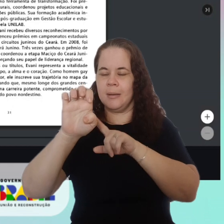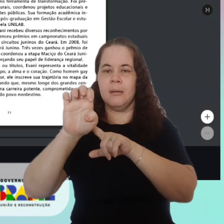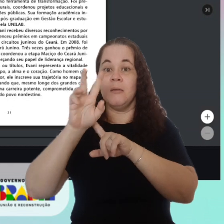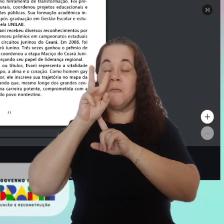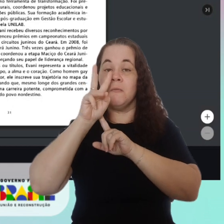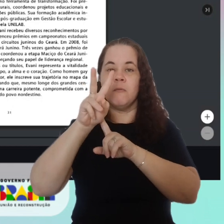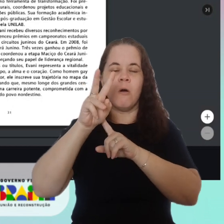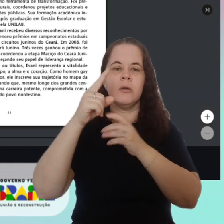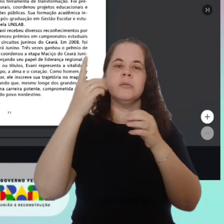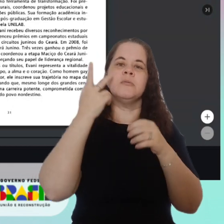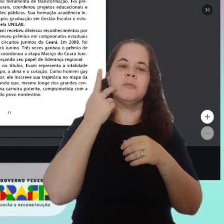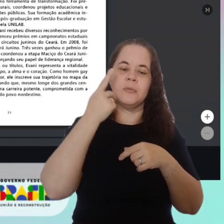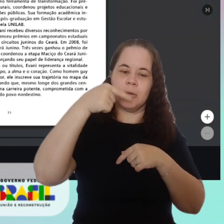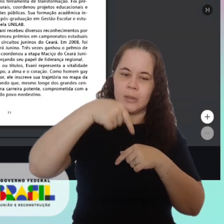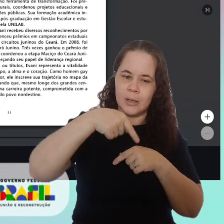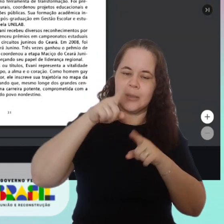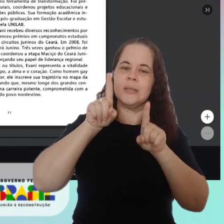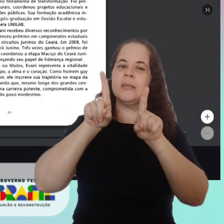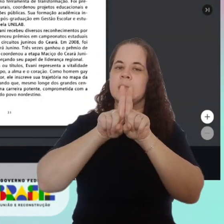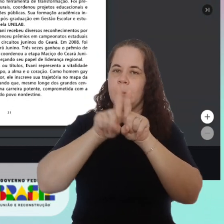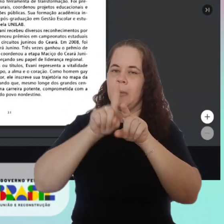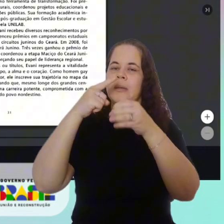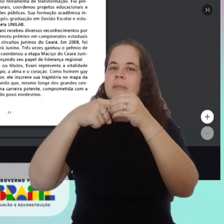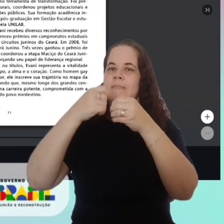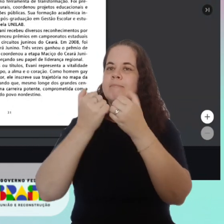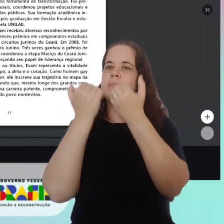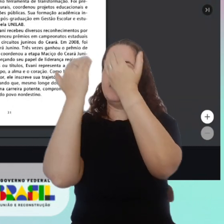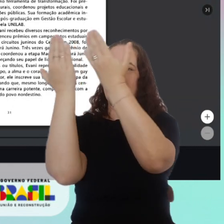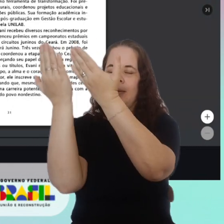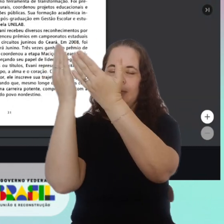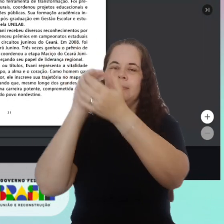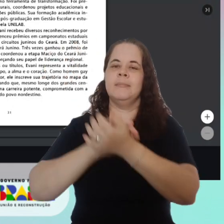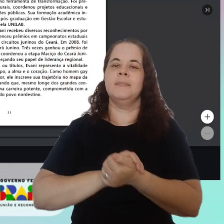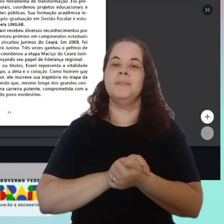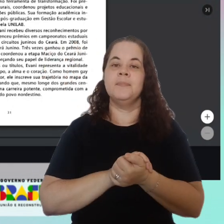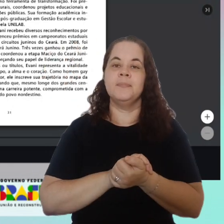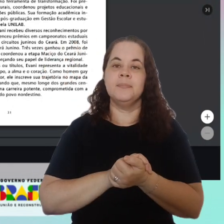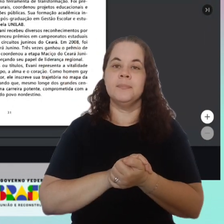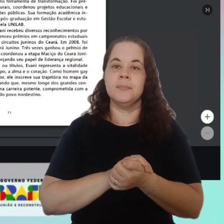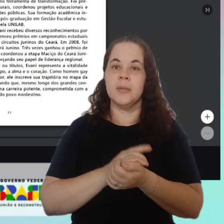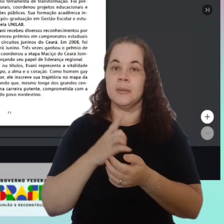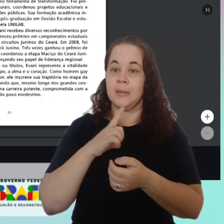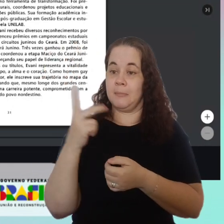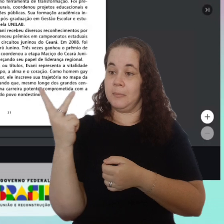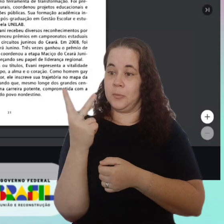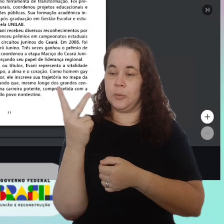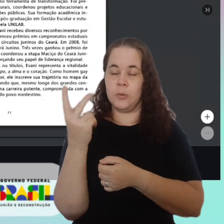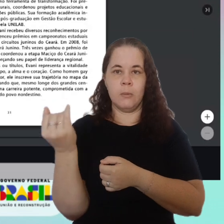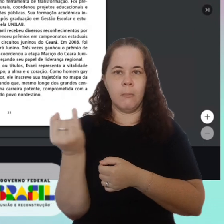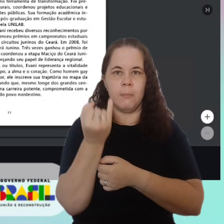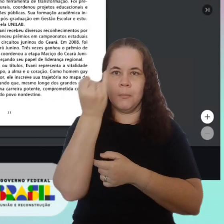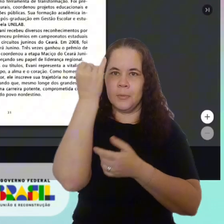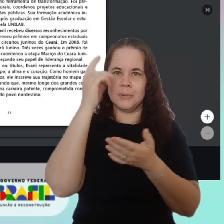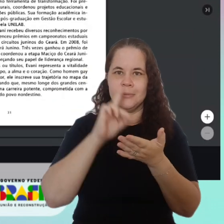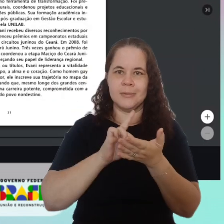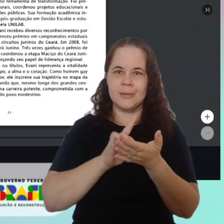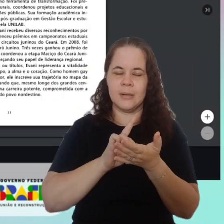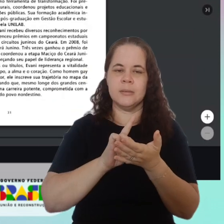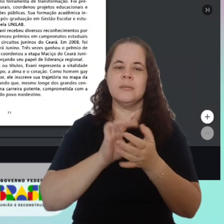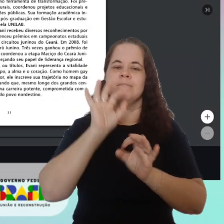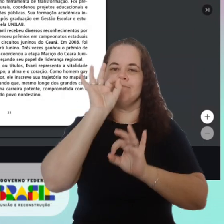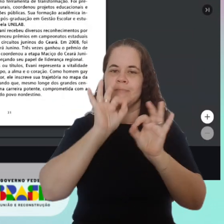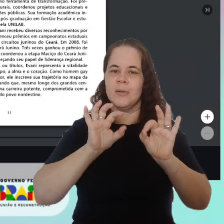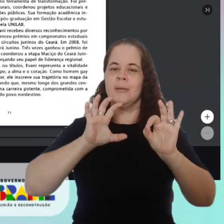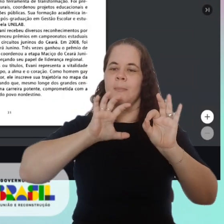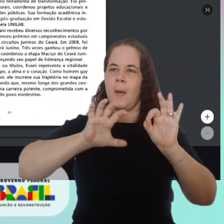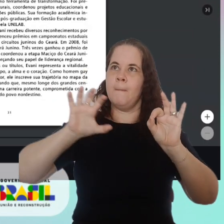Fortaleza, né? Então, são dois nomes de pesos importantes em regiões separadas, como a Secult faz, né?